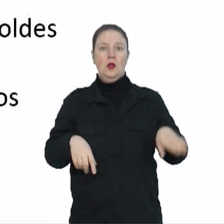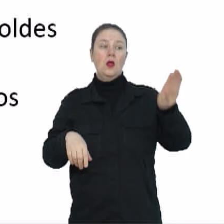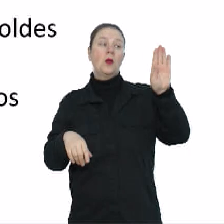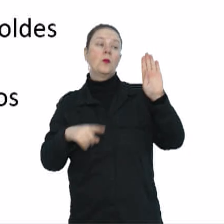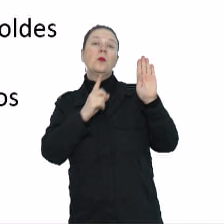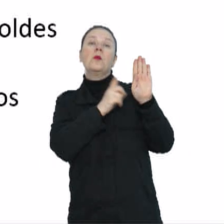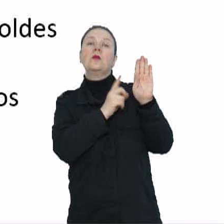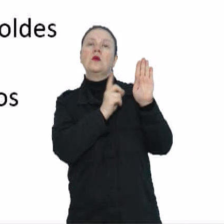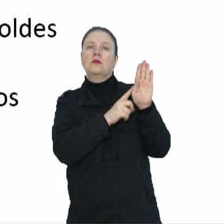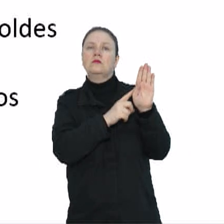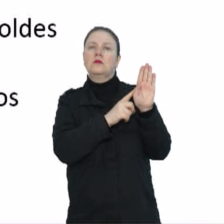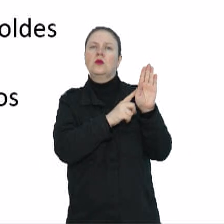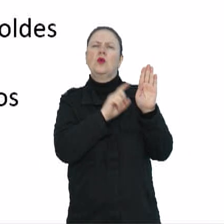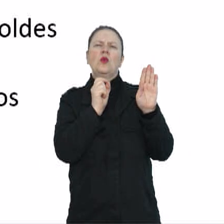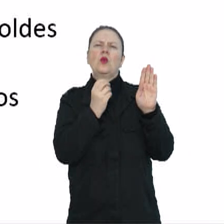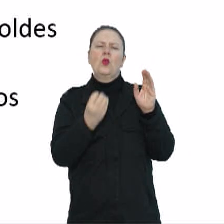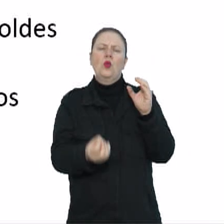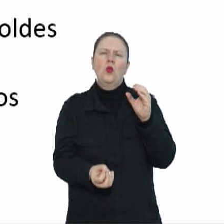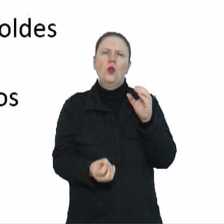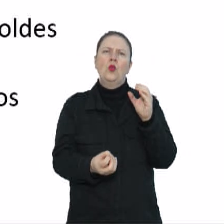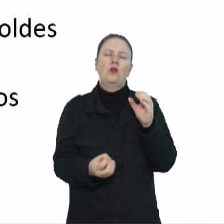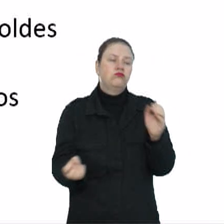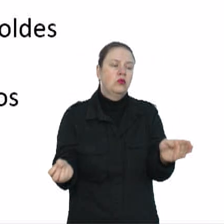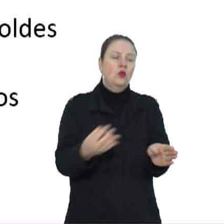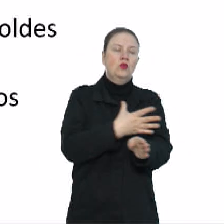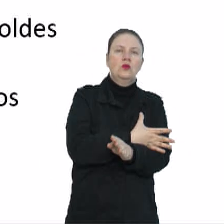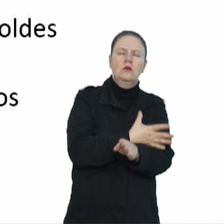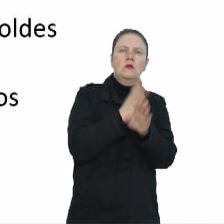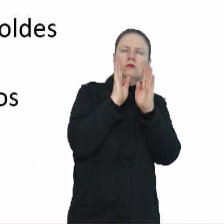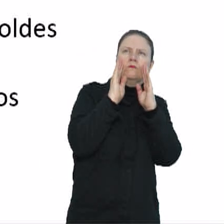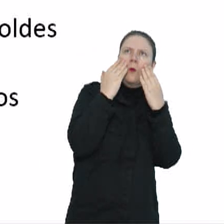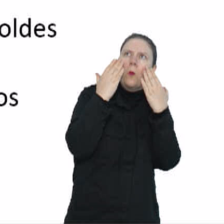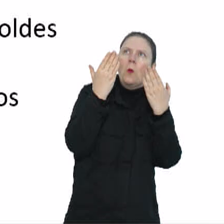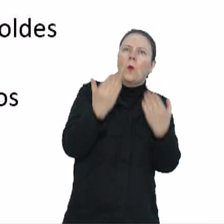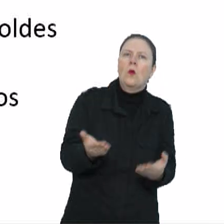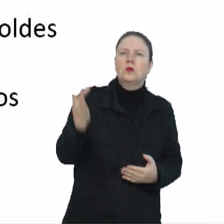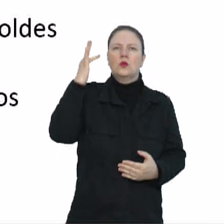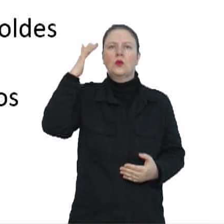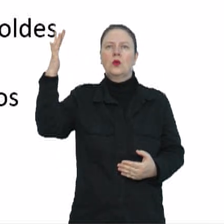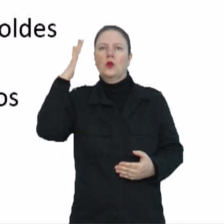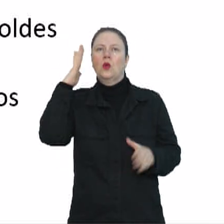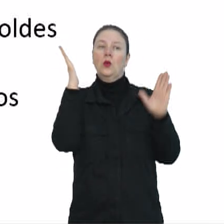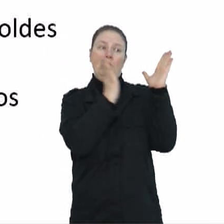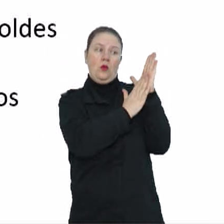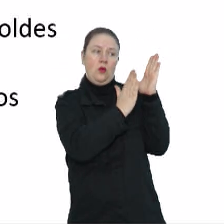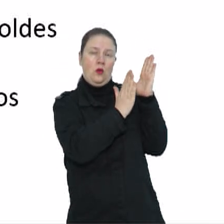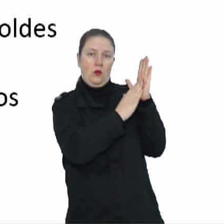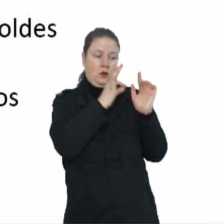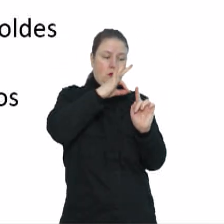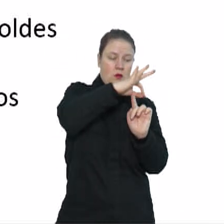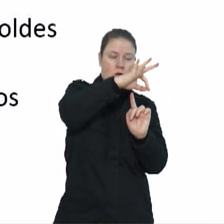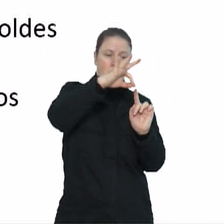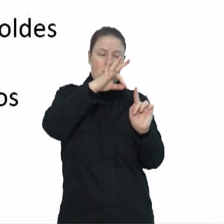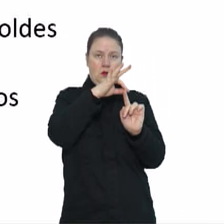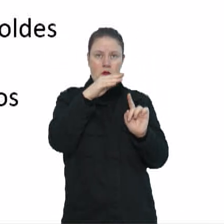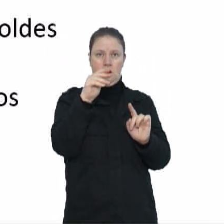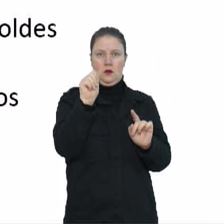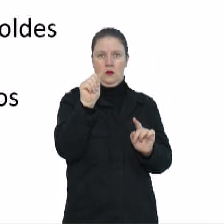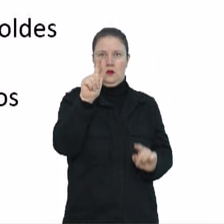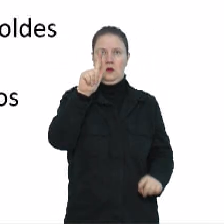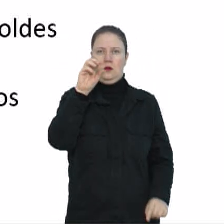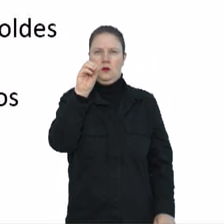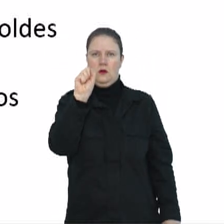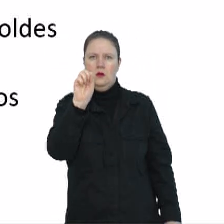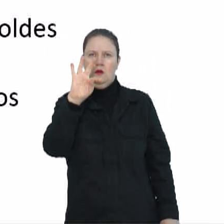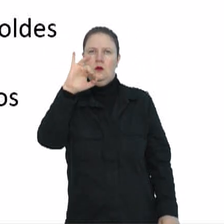B, configuração de um novo horizonte filosófico, bacana, proposto por Santo Agostinho, inspirado em Platão. Até aí,